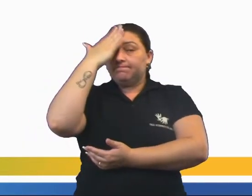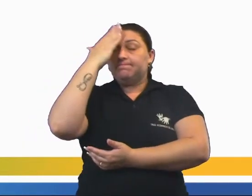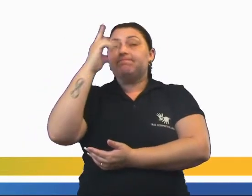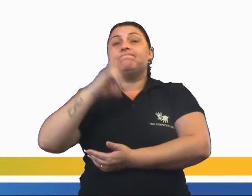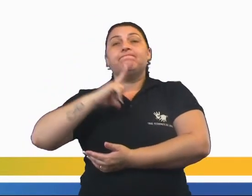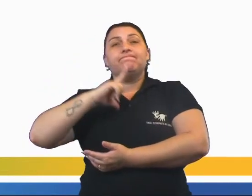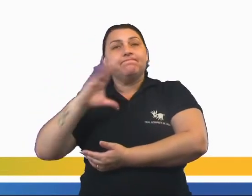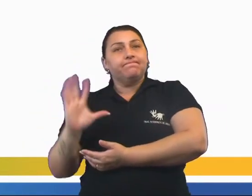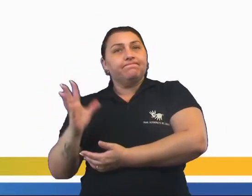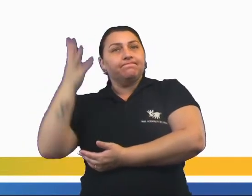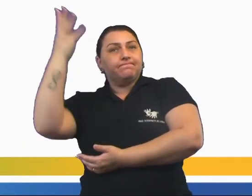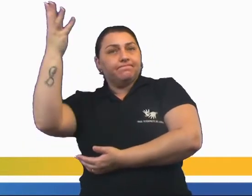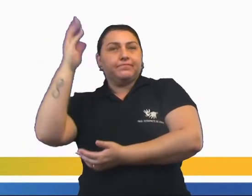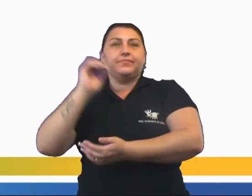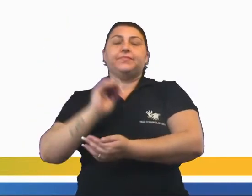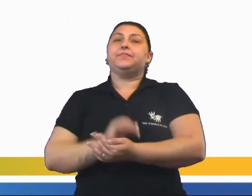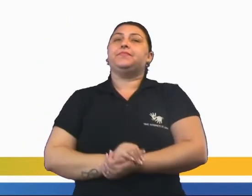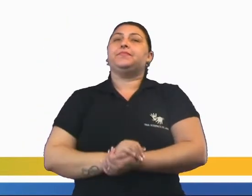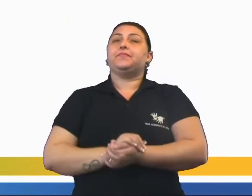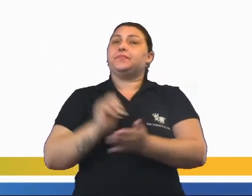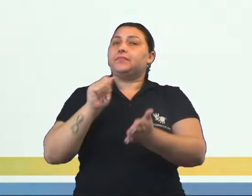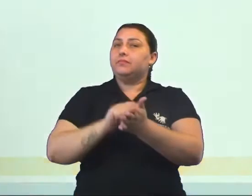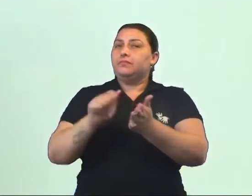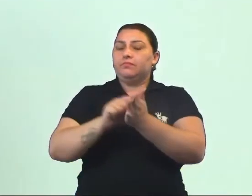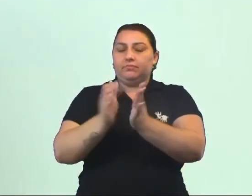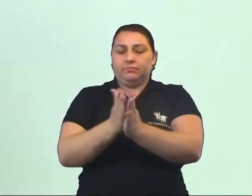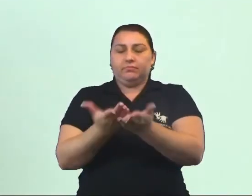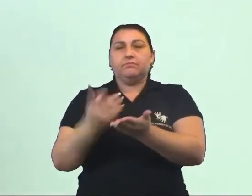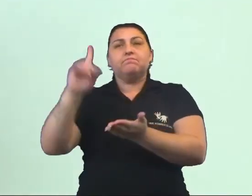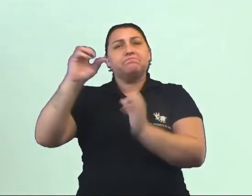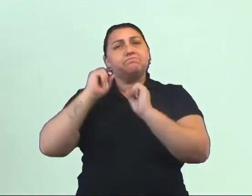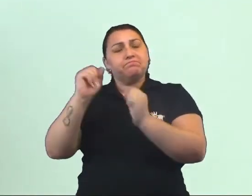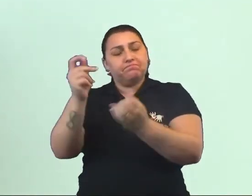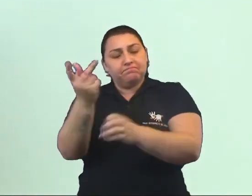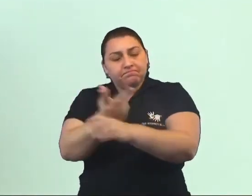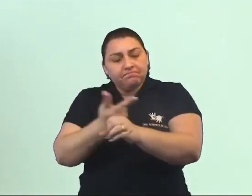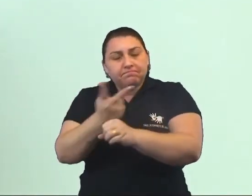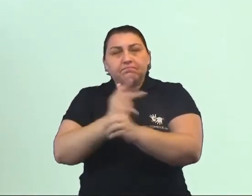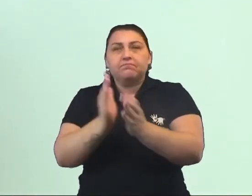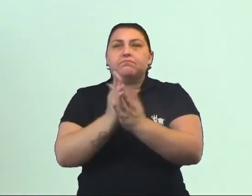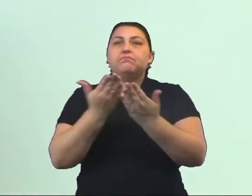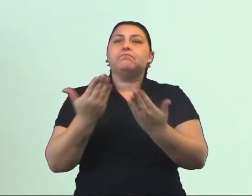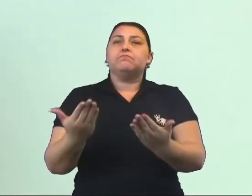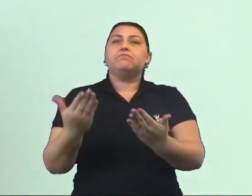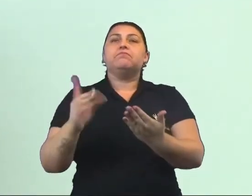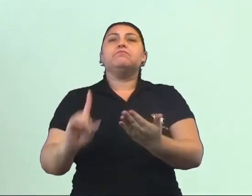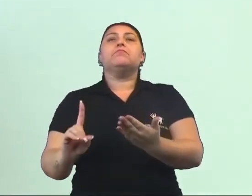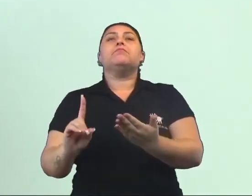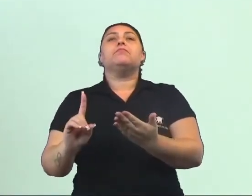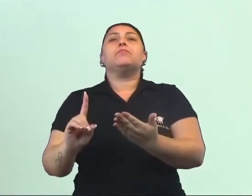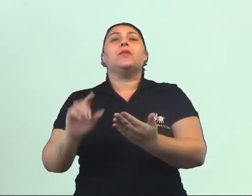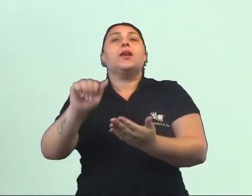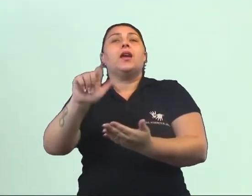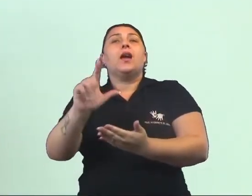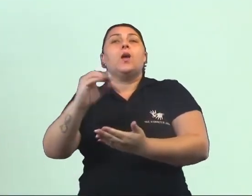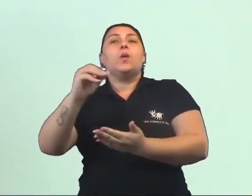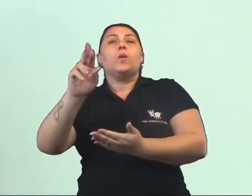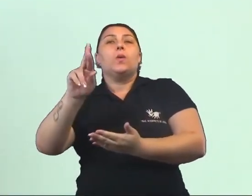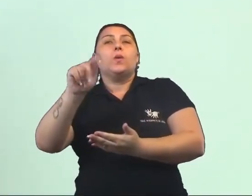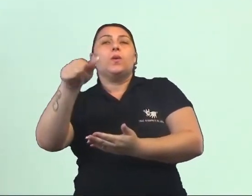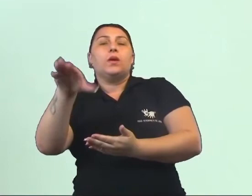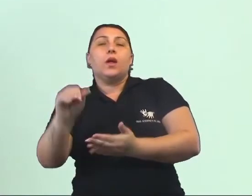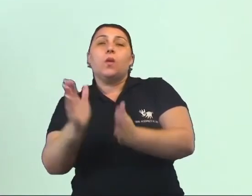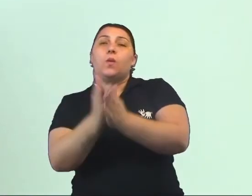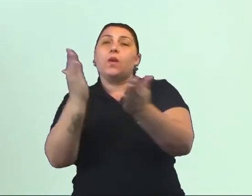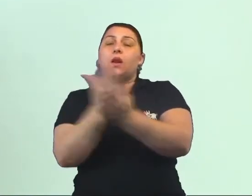um acontecimento que está escrito na Bíblia, você pode procurar na Bíblia, está escrito no Alcorão, que é o livro